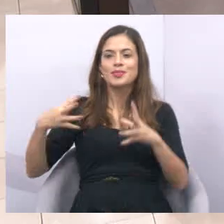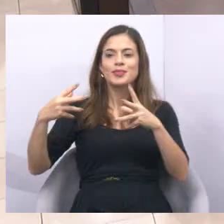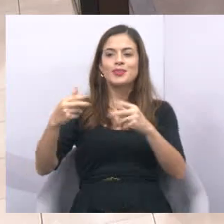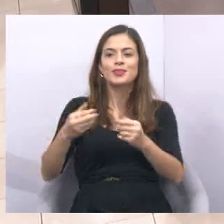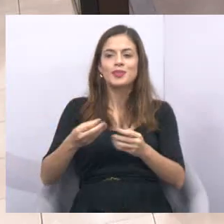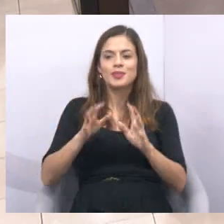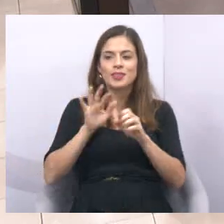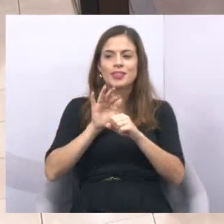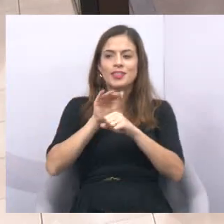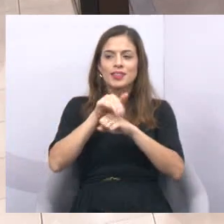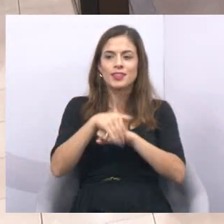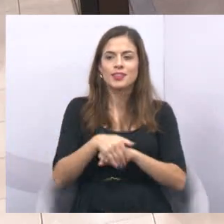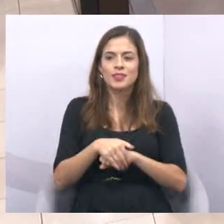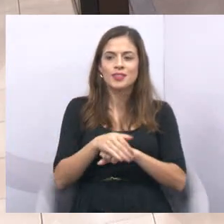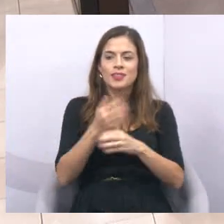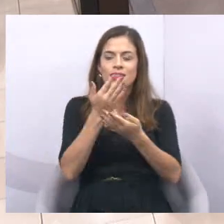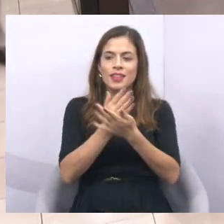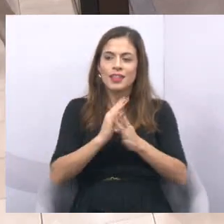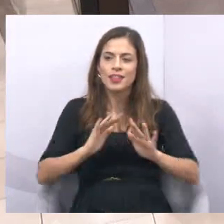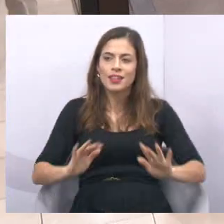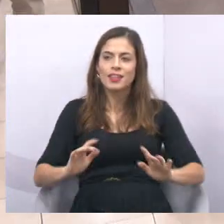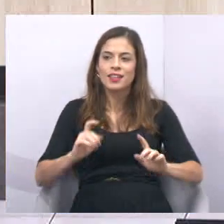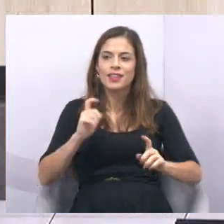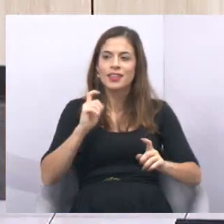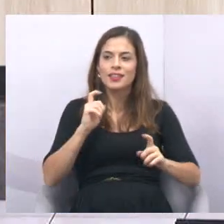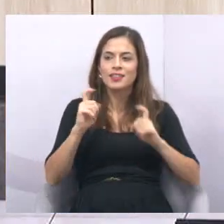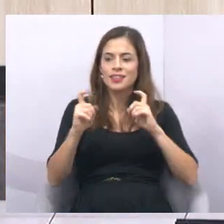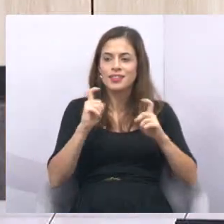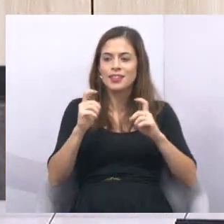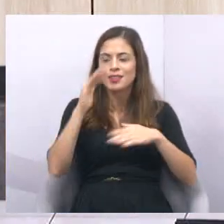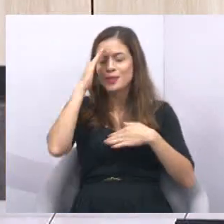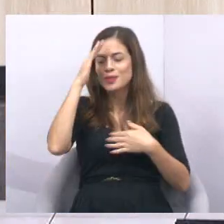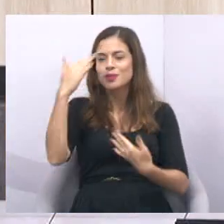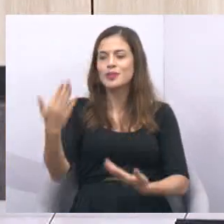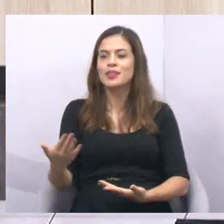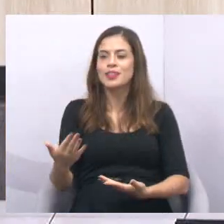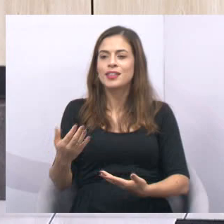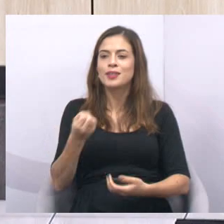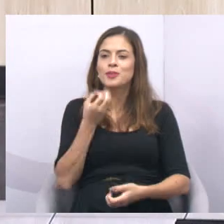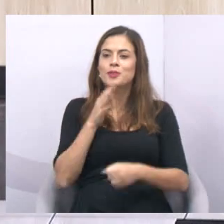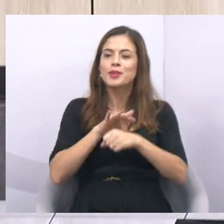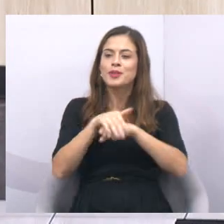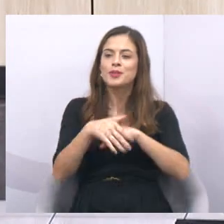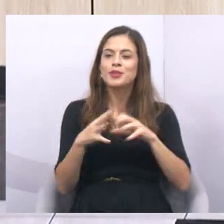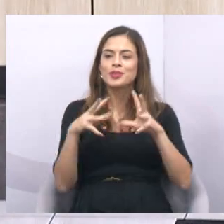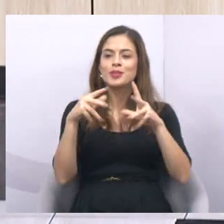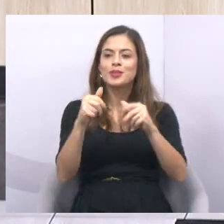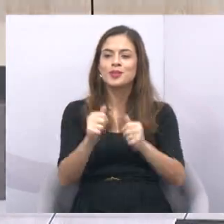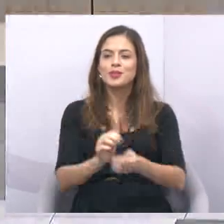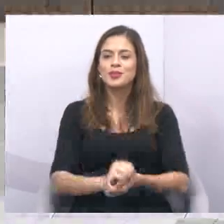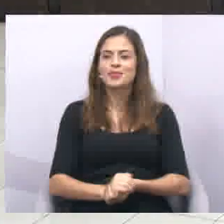nesta noite. Declaro encerrada a presente sessão solene. Boa noite a todos.